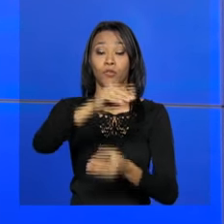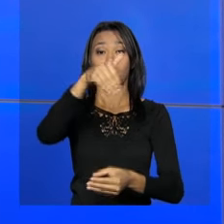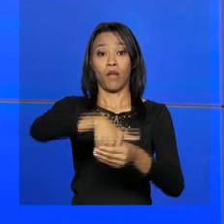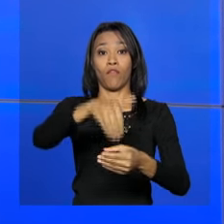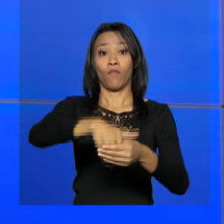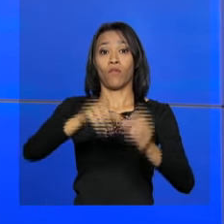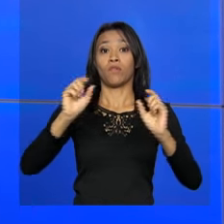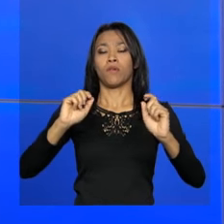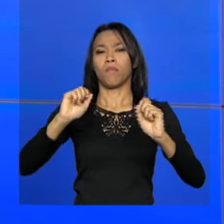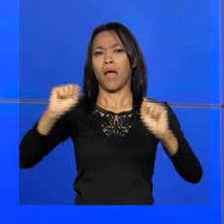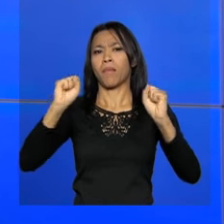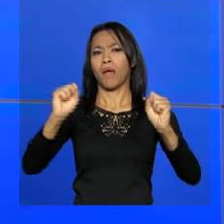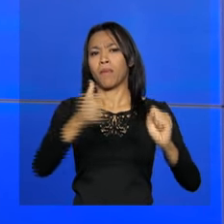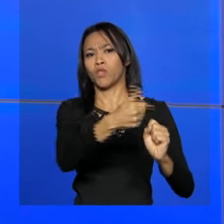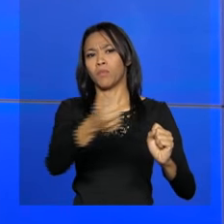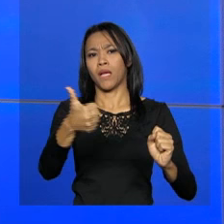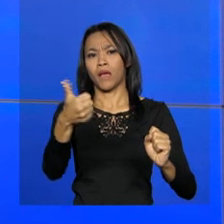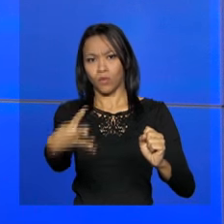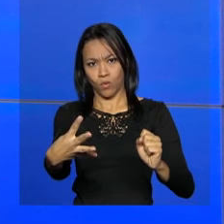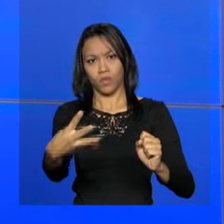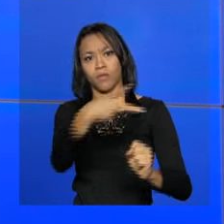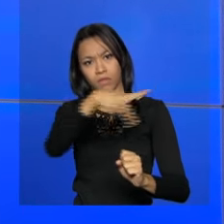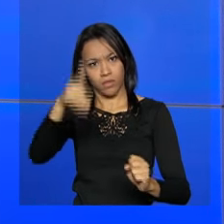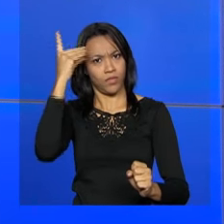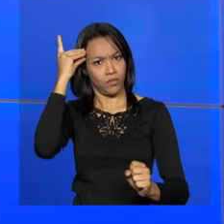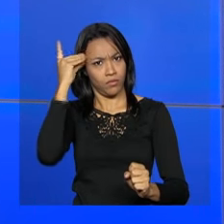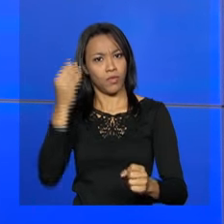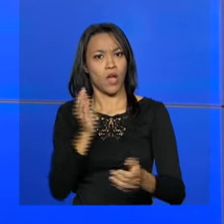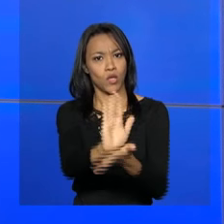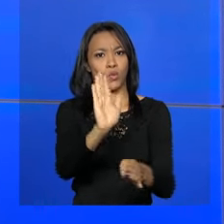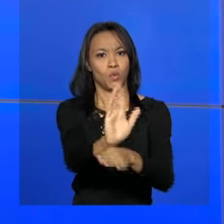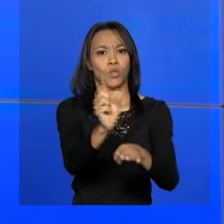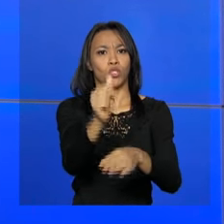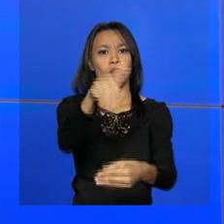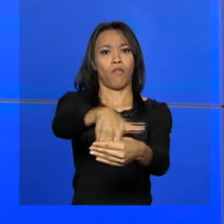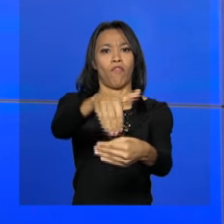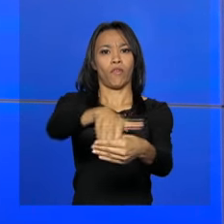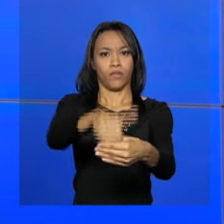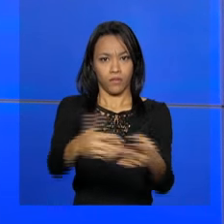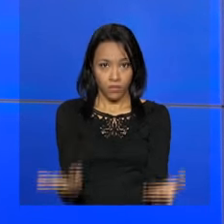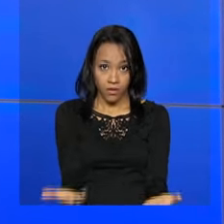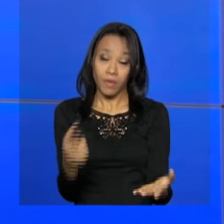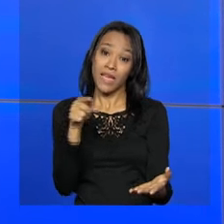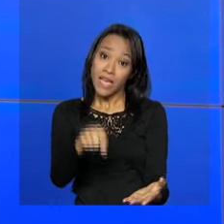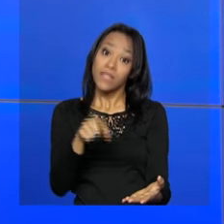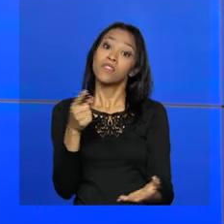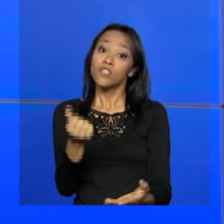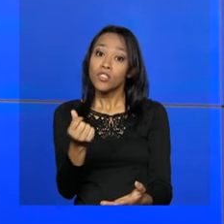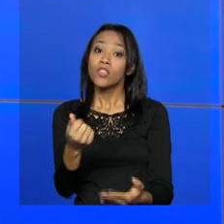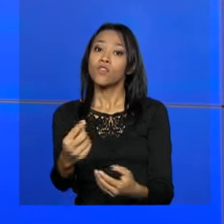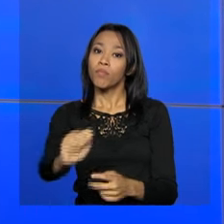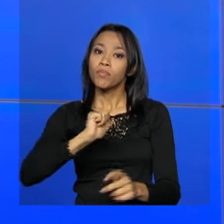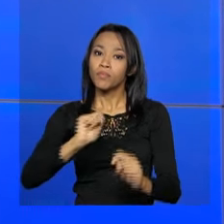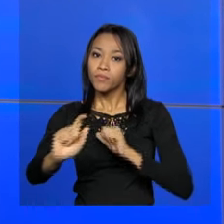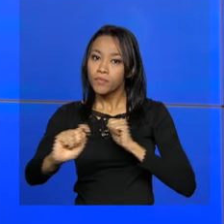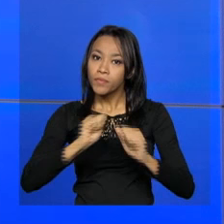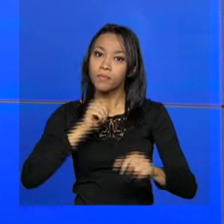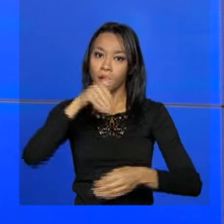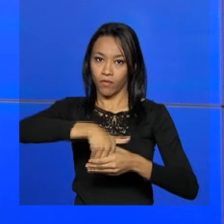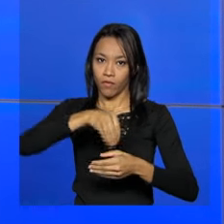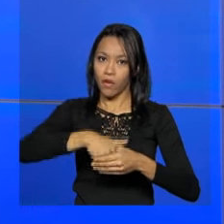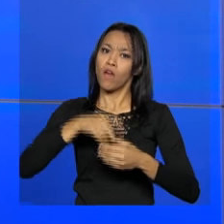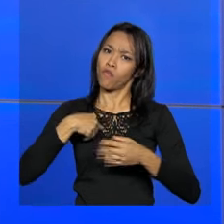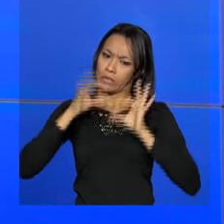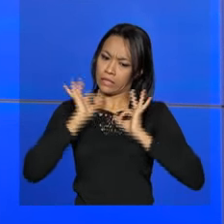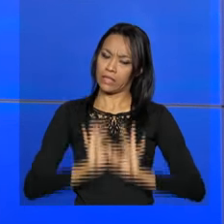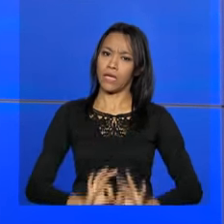2014. Edinho Silva garantiu que todas as doações feitas para a campanha da presidenta Dilma em 2014 foram recebidas de